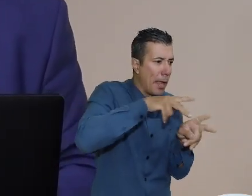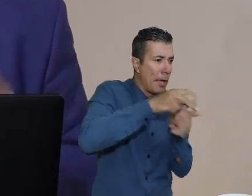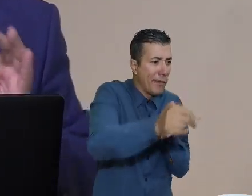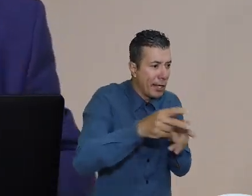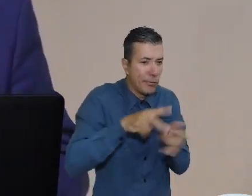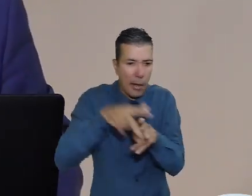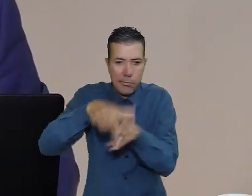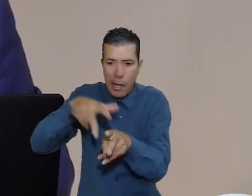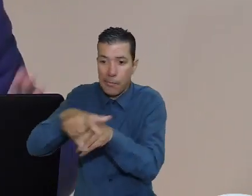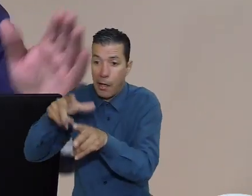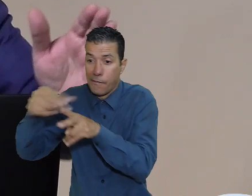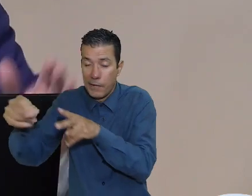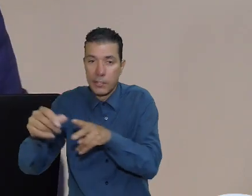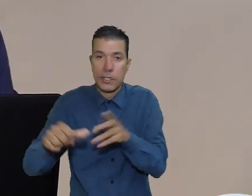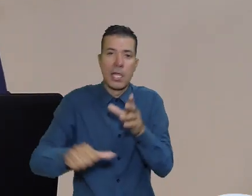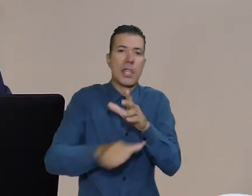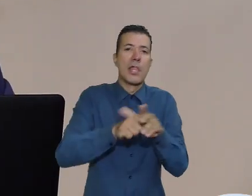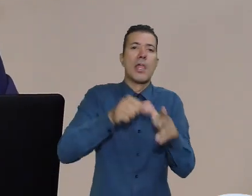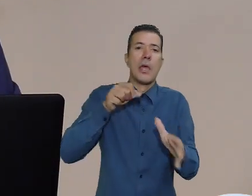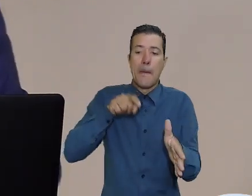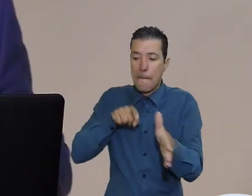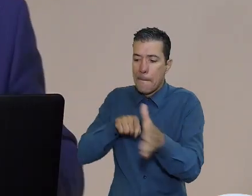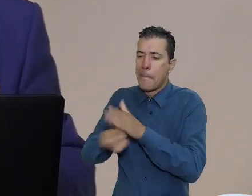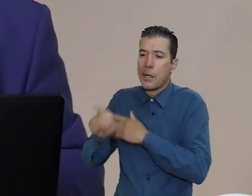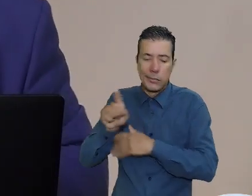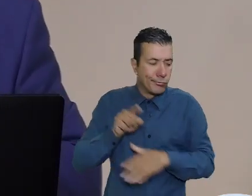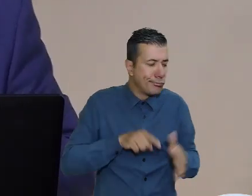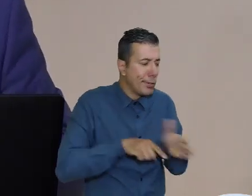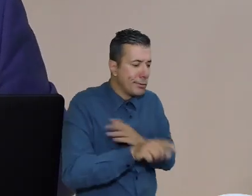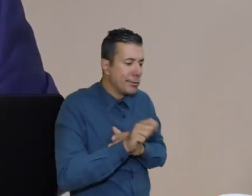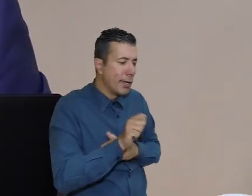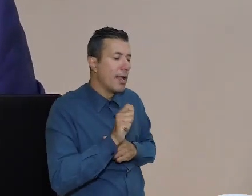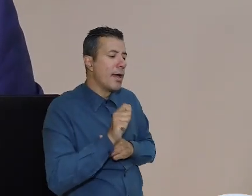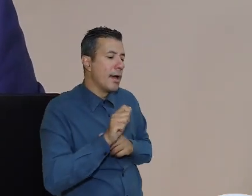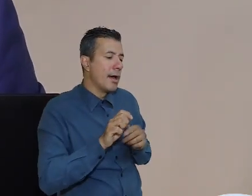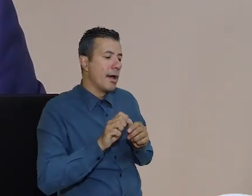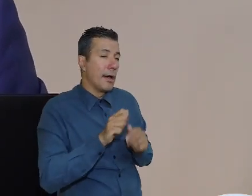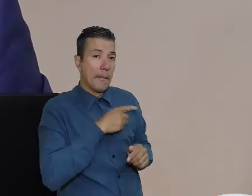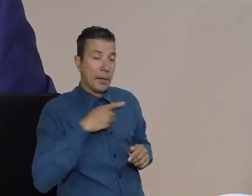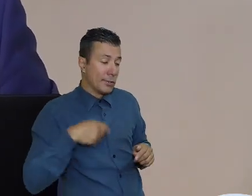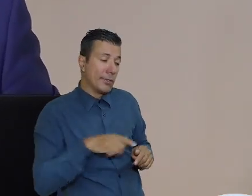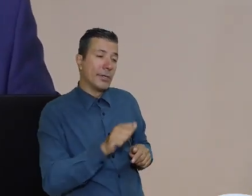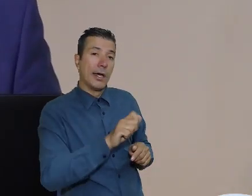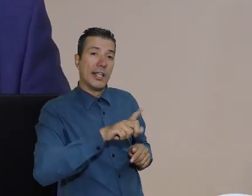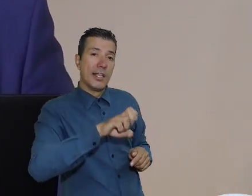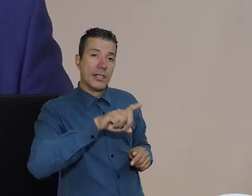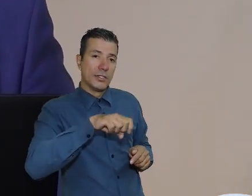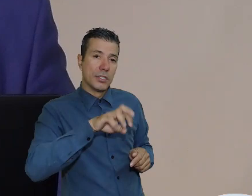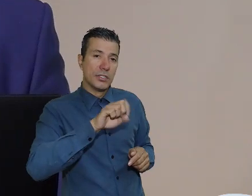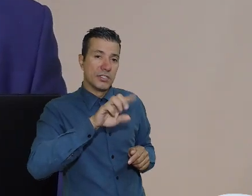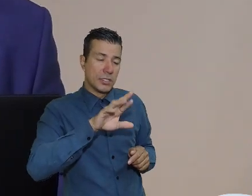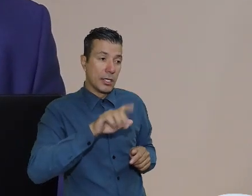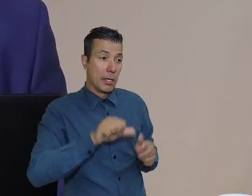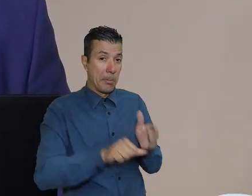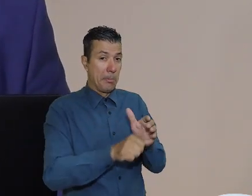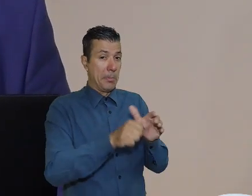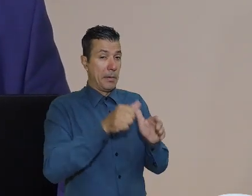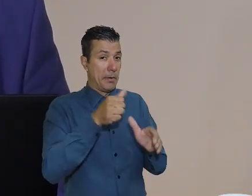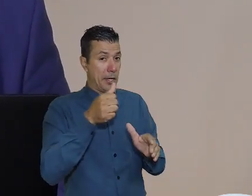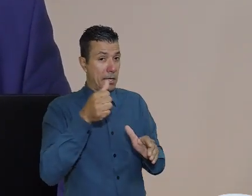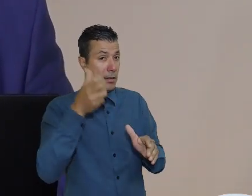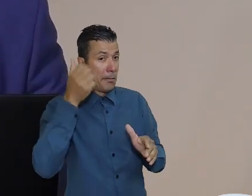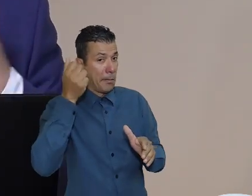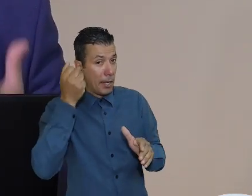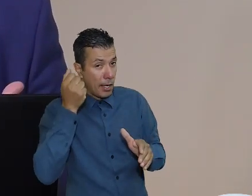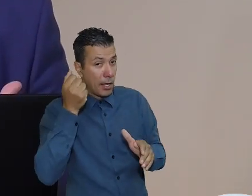Ok? Segunda pergunta para o pastor Alexandre. Nós já entendemos um pouquinho sobre o cavalo branco, vitória, o primeiro período da